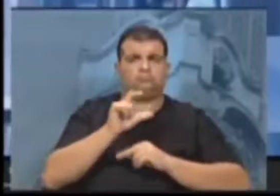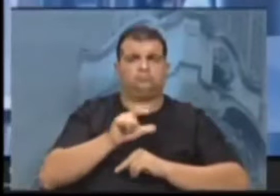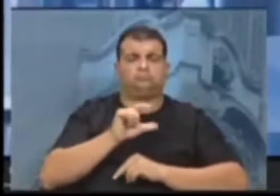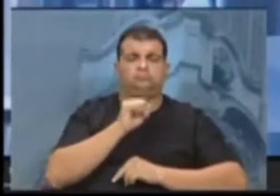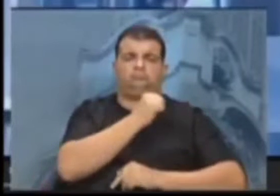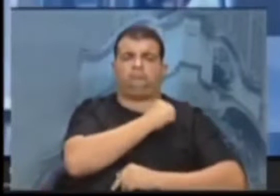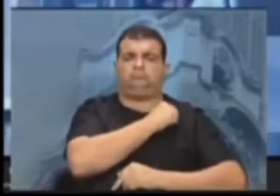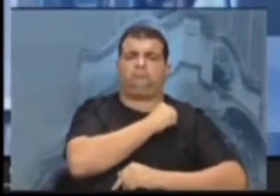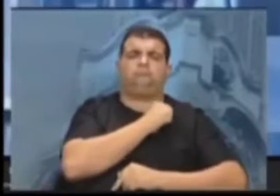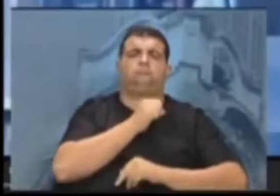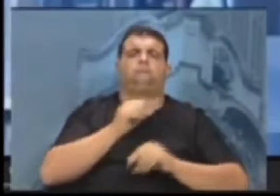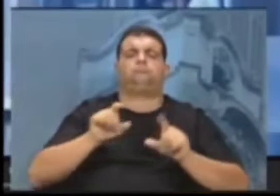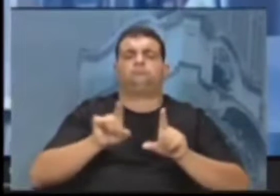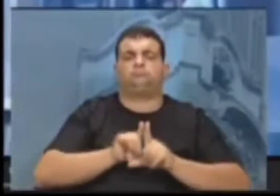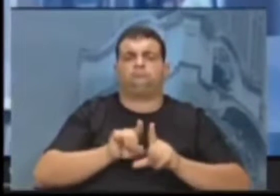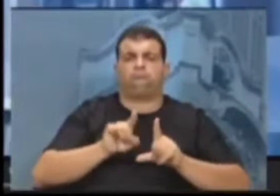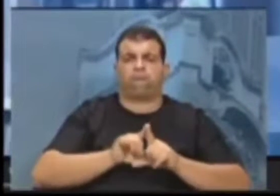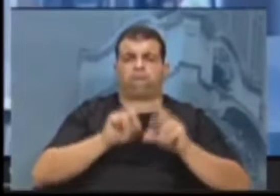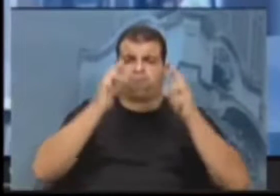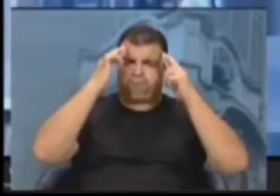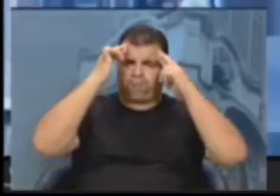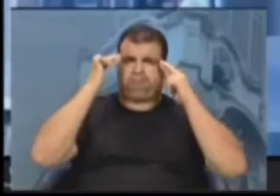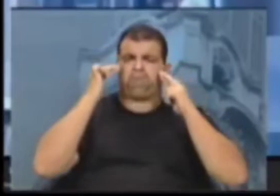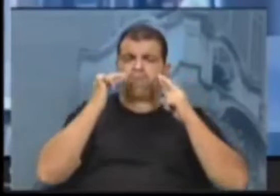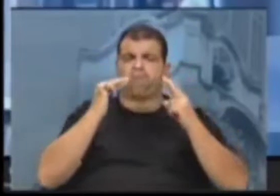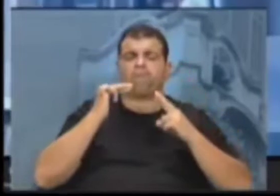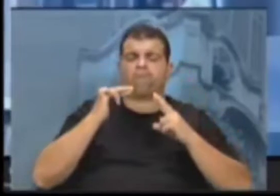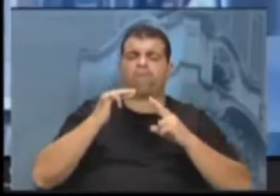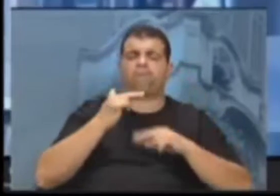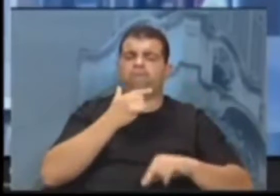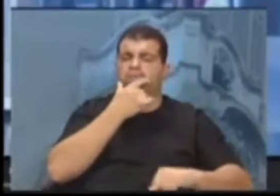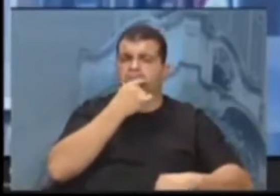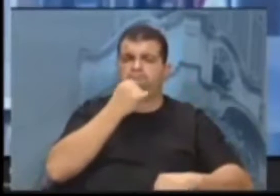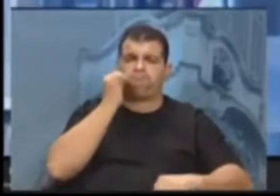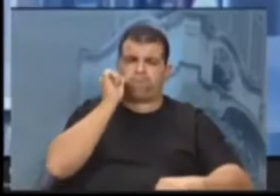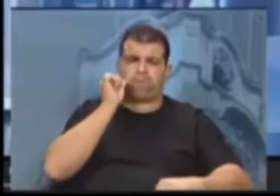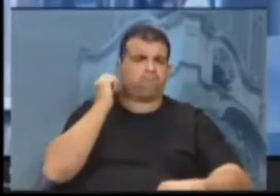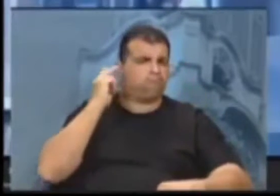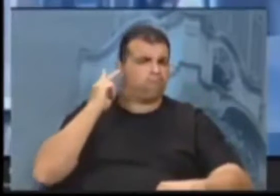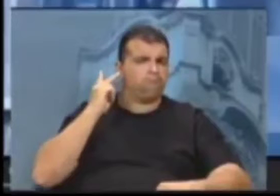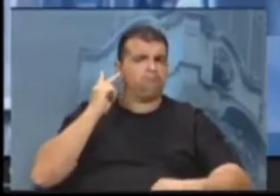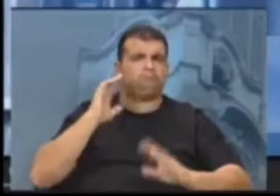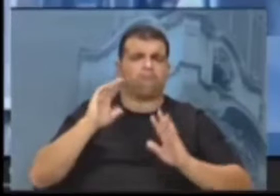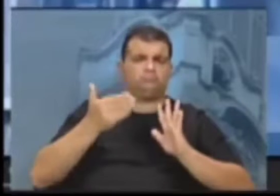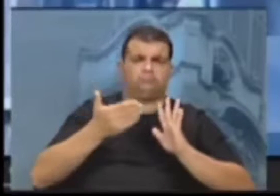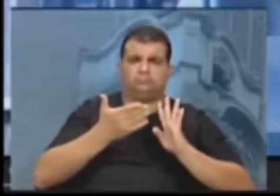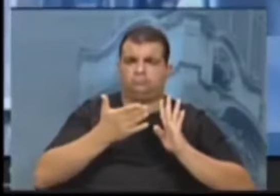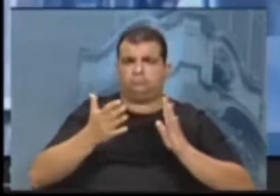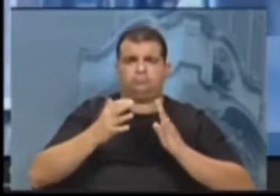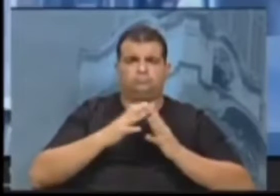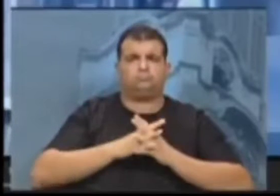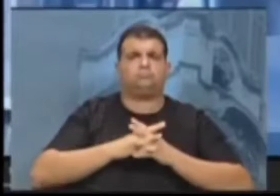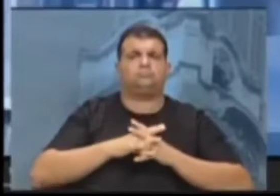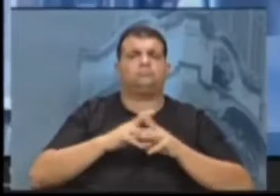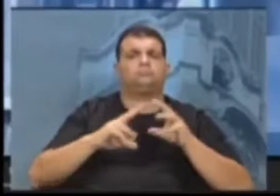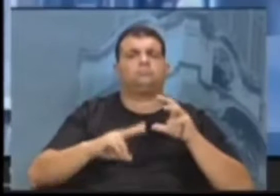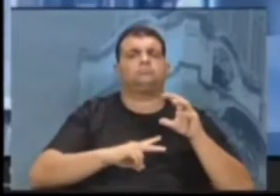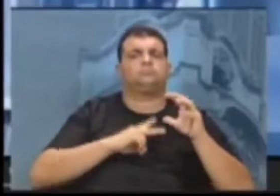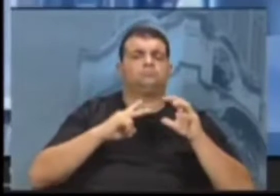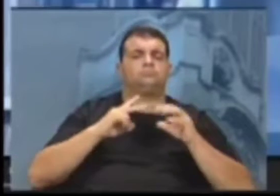muito respeito a todos e todas, vereadores e vereadoras desta